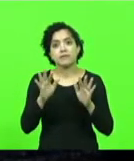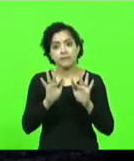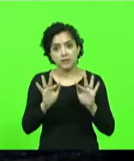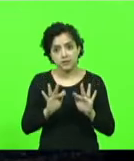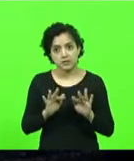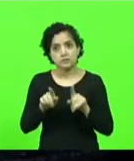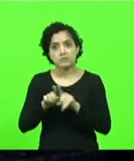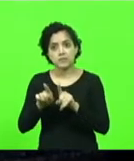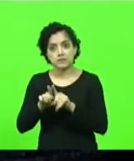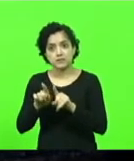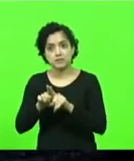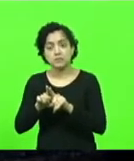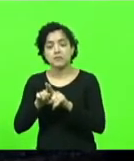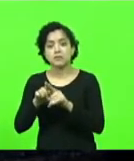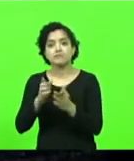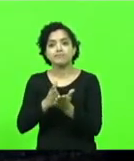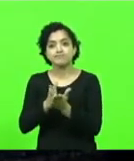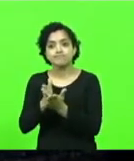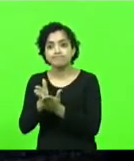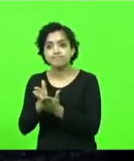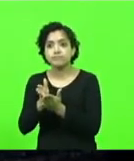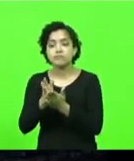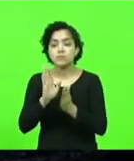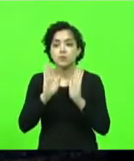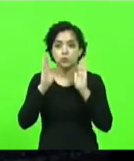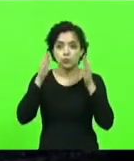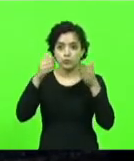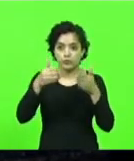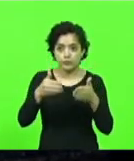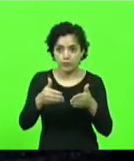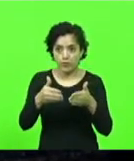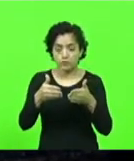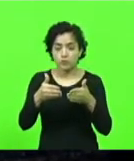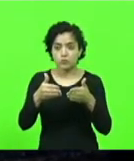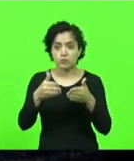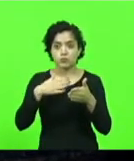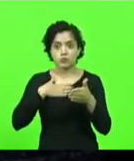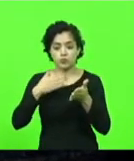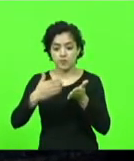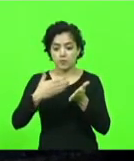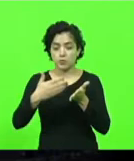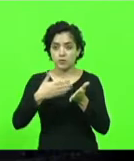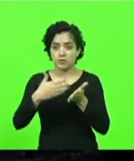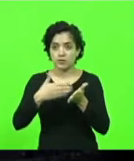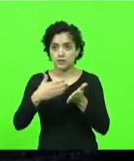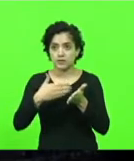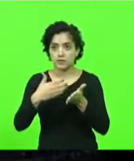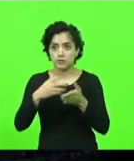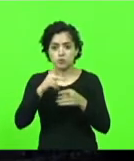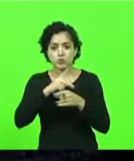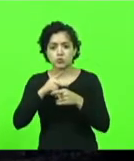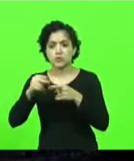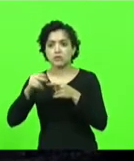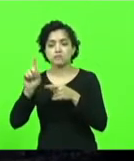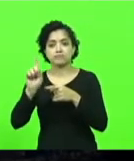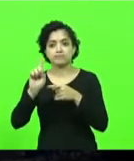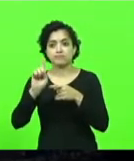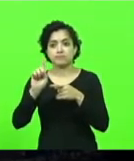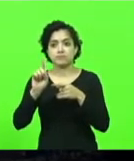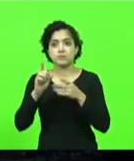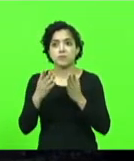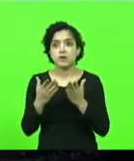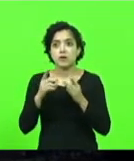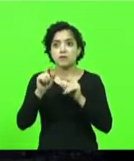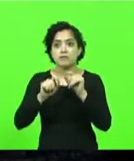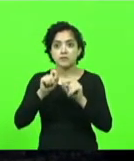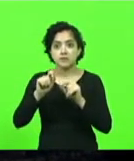também tem que ser os Deslizes por isso foco do meu livro Olhem só não está no sucesso está na